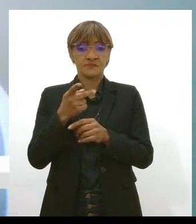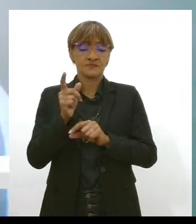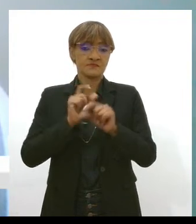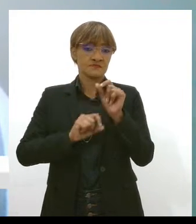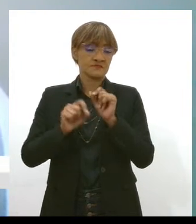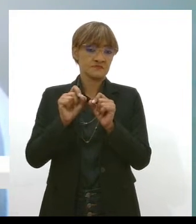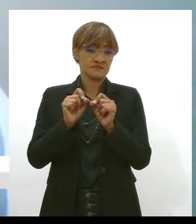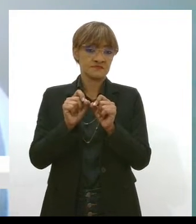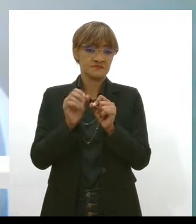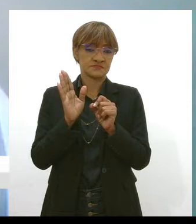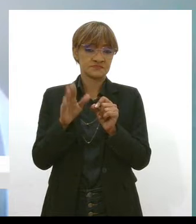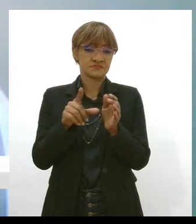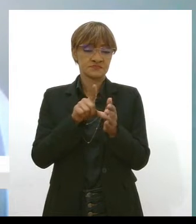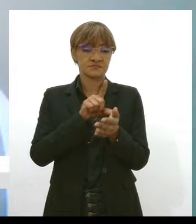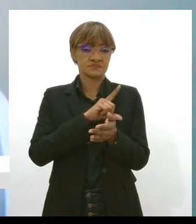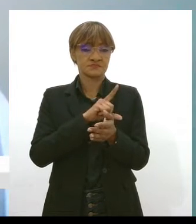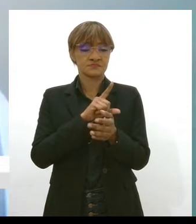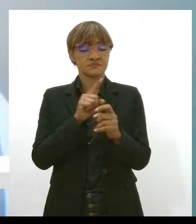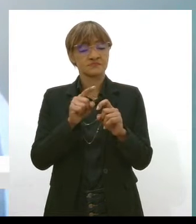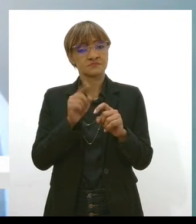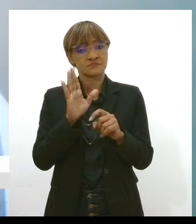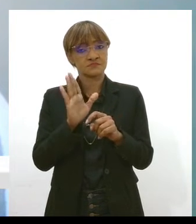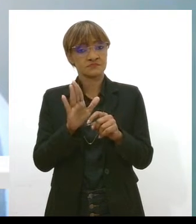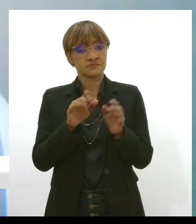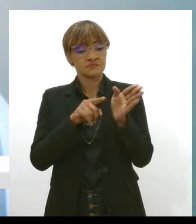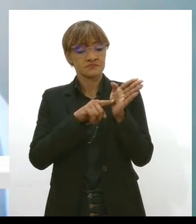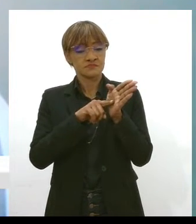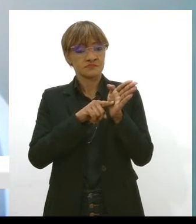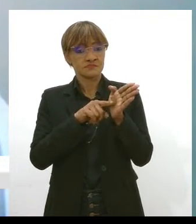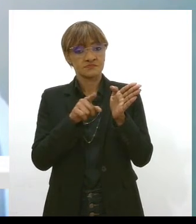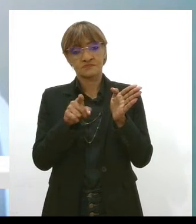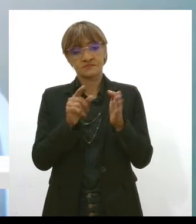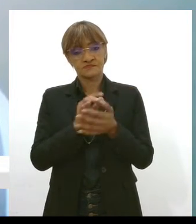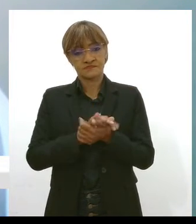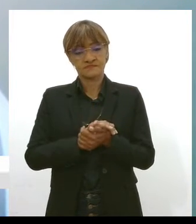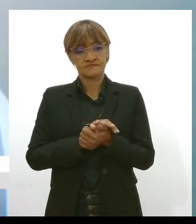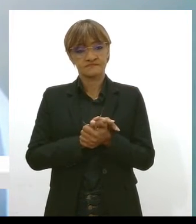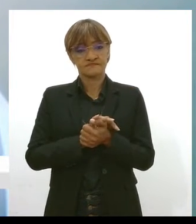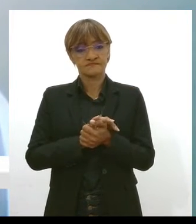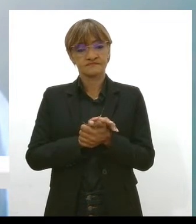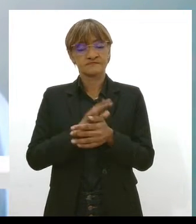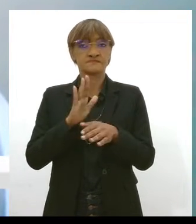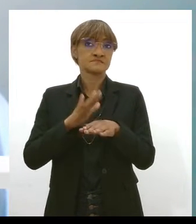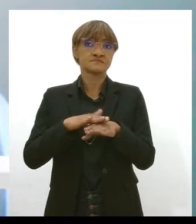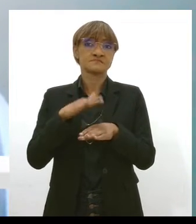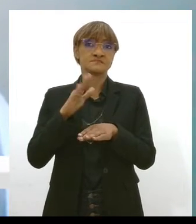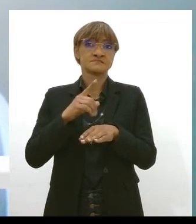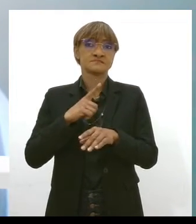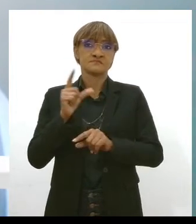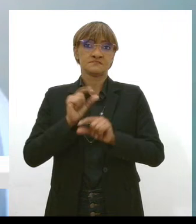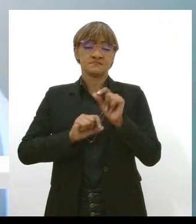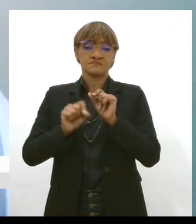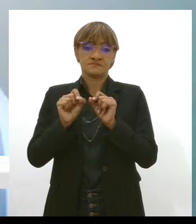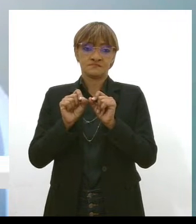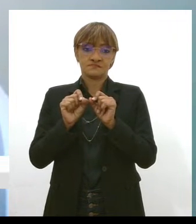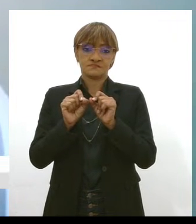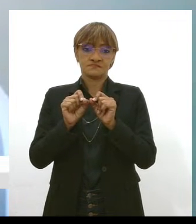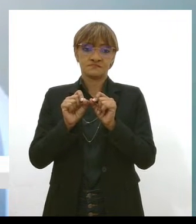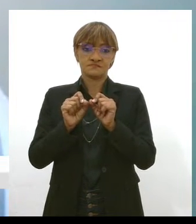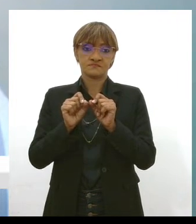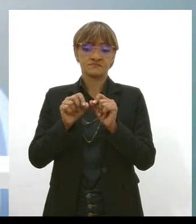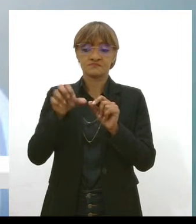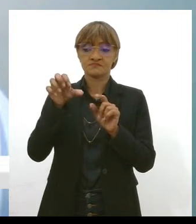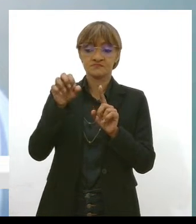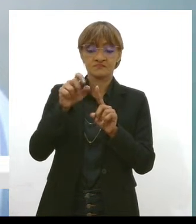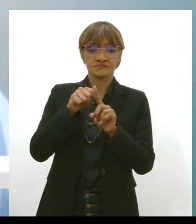onde mais tem a produção é realmente no pré-natal de alto risco. Sim.